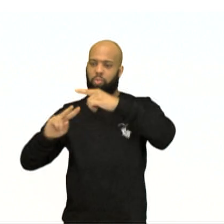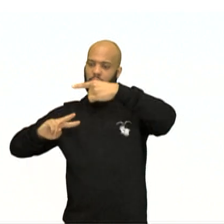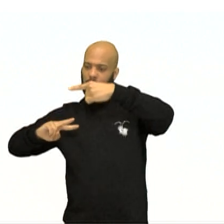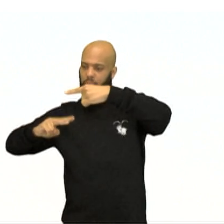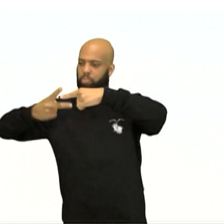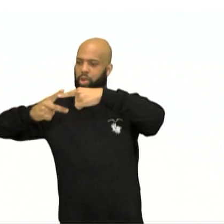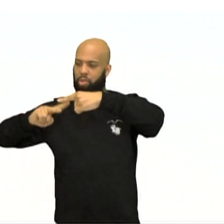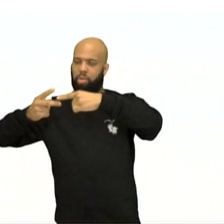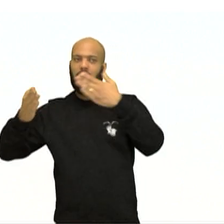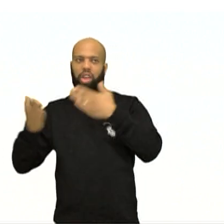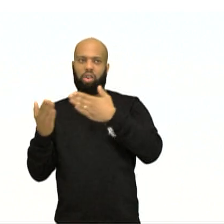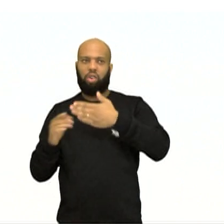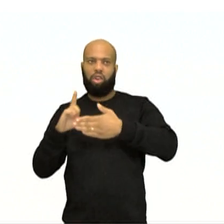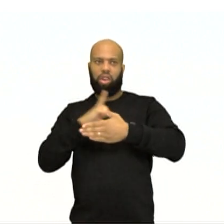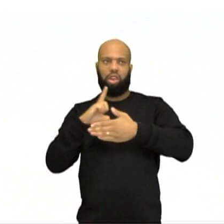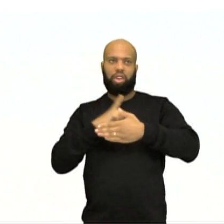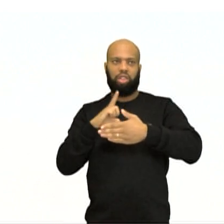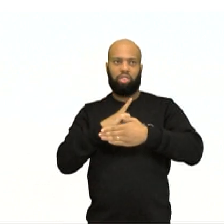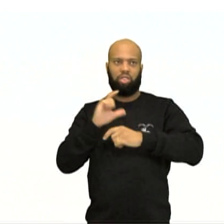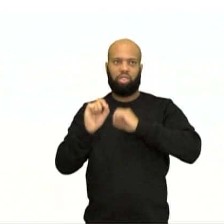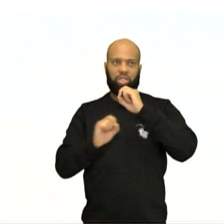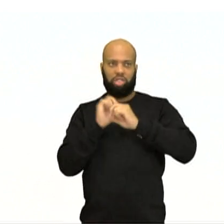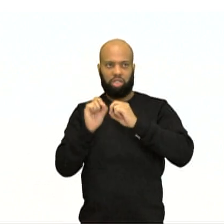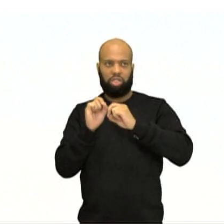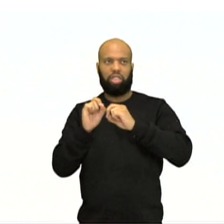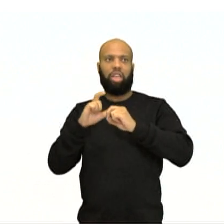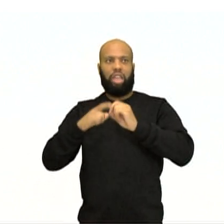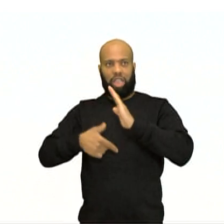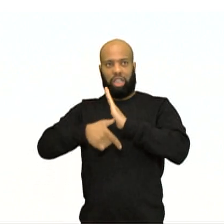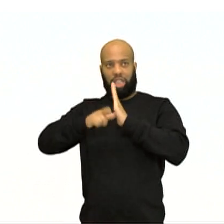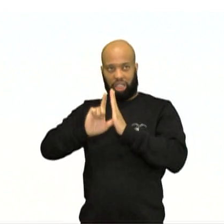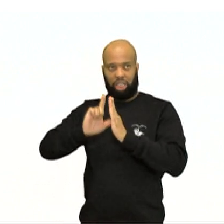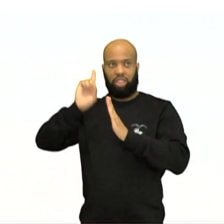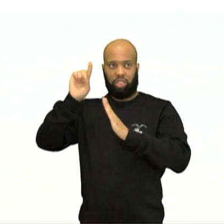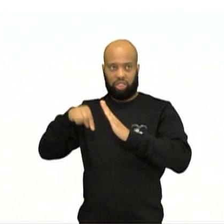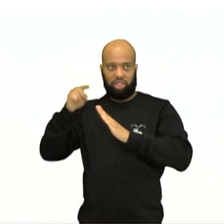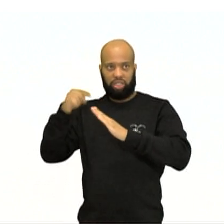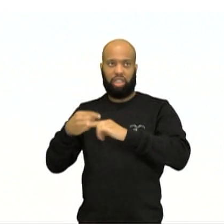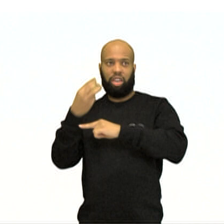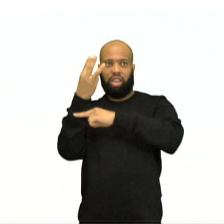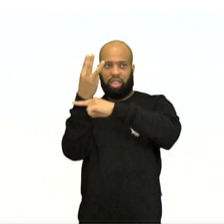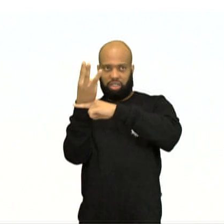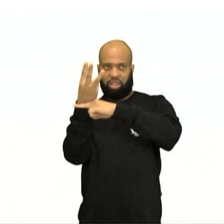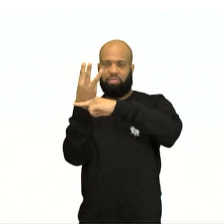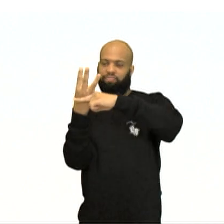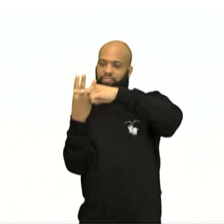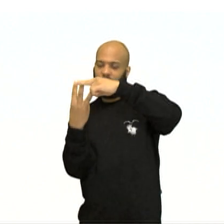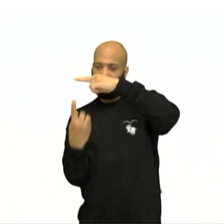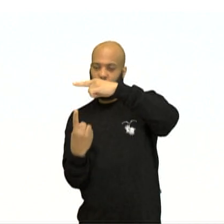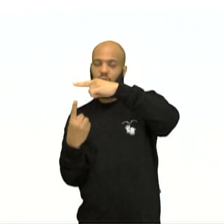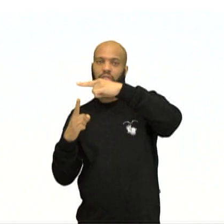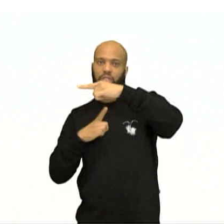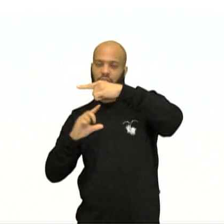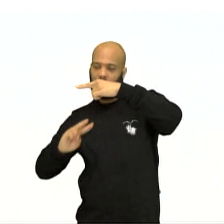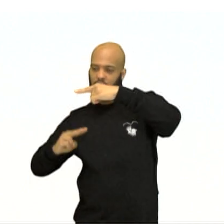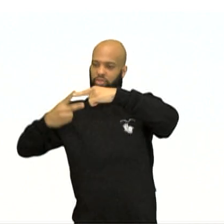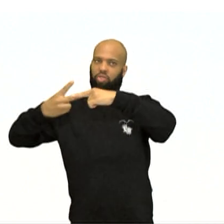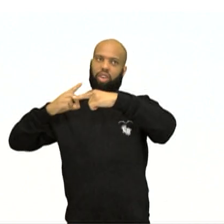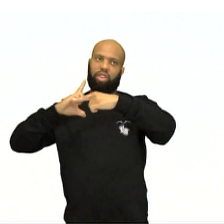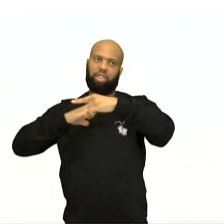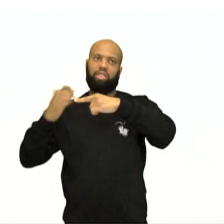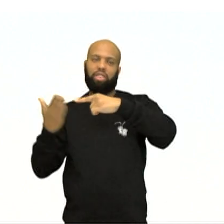virou 1/3. Efetuei a multiplicação distributiva, 1/3 vezes π sobre 2 é π sobre